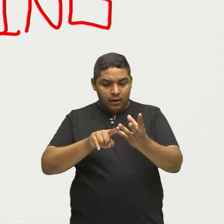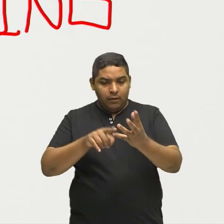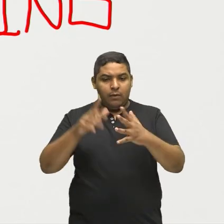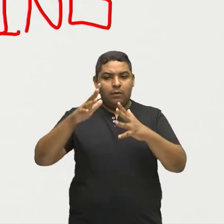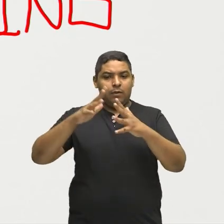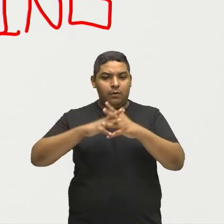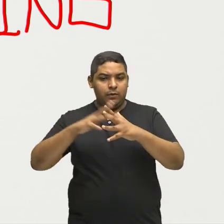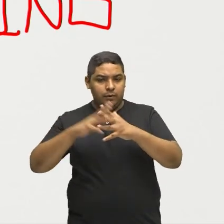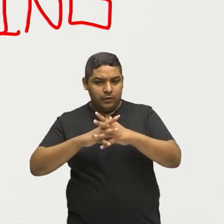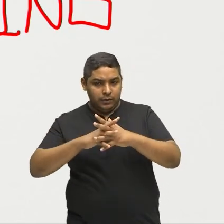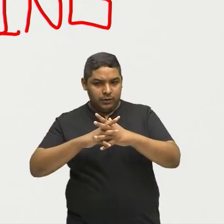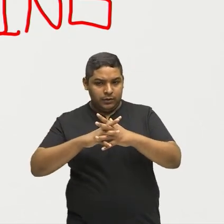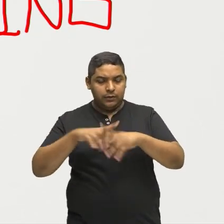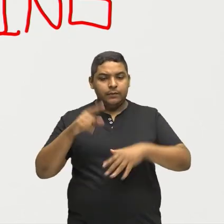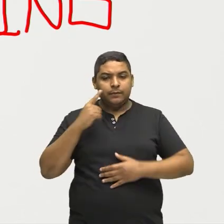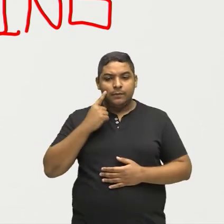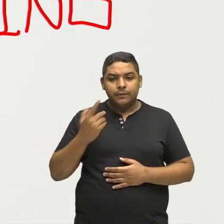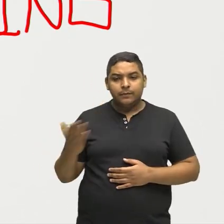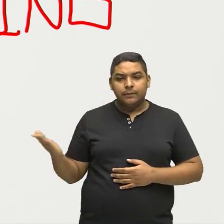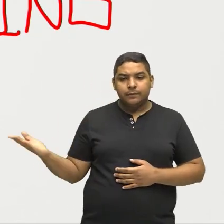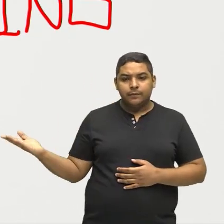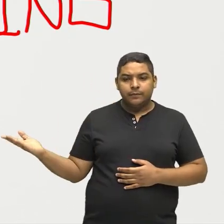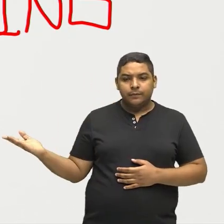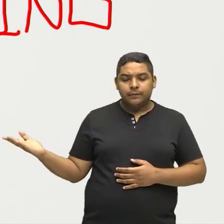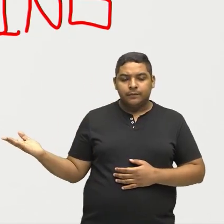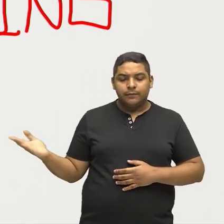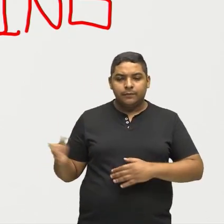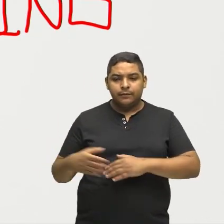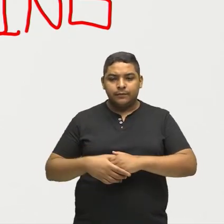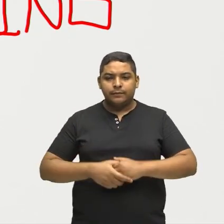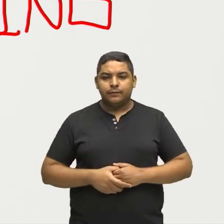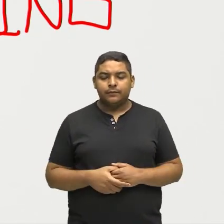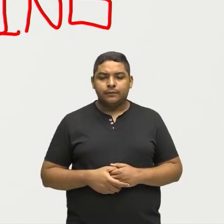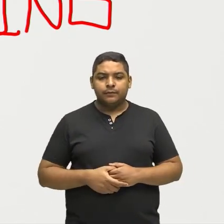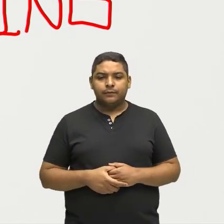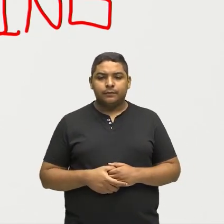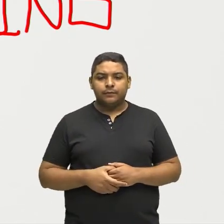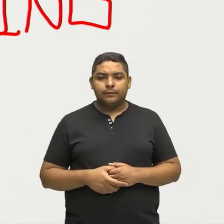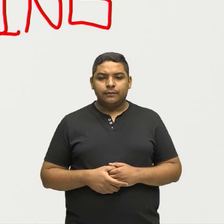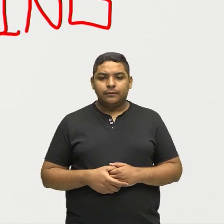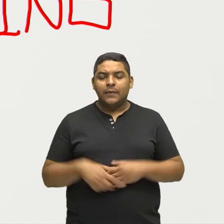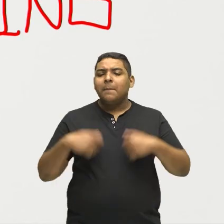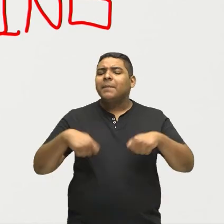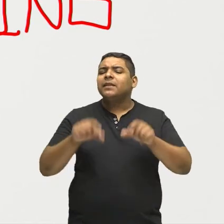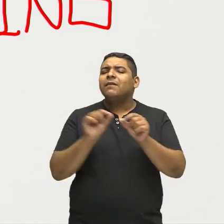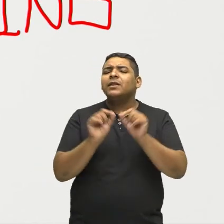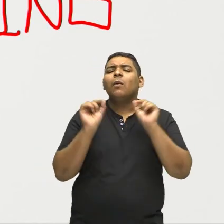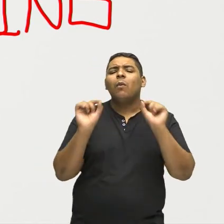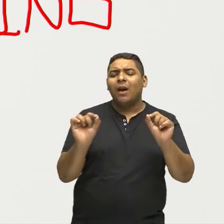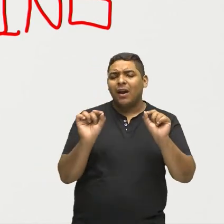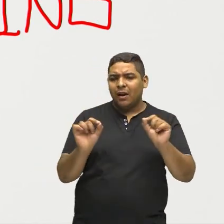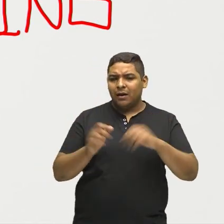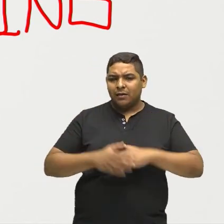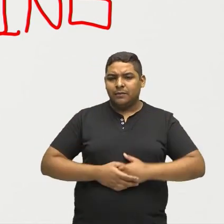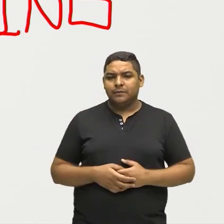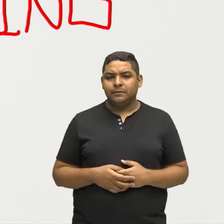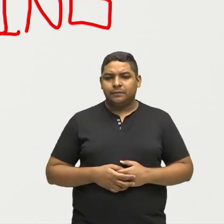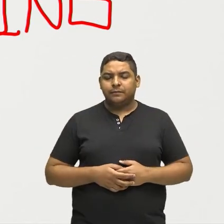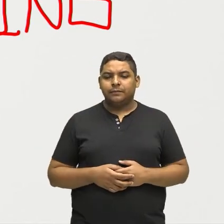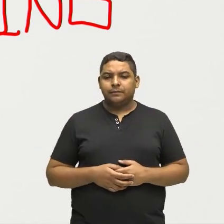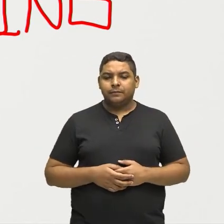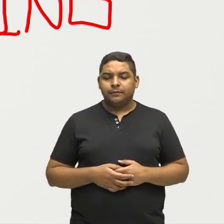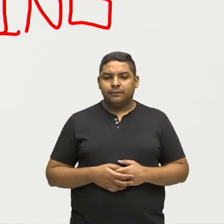de vogal, a letra U aqui, e C de consoante, que é a letra N, o que você precisa fazer para transformar esse